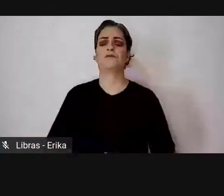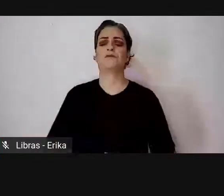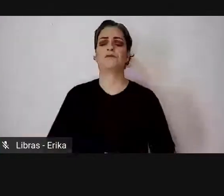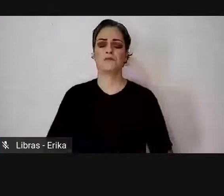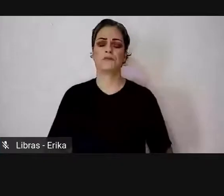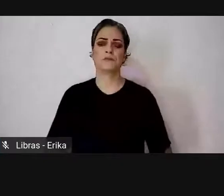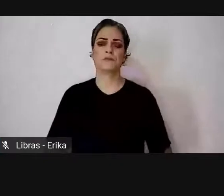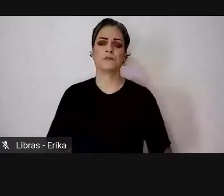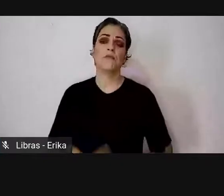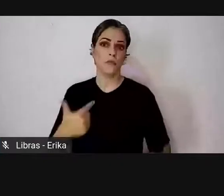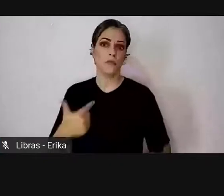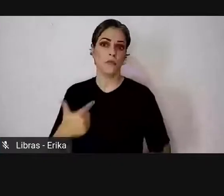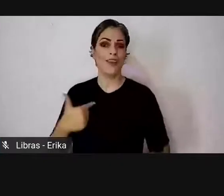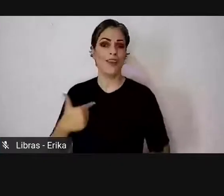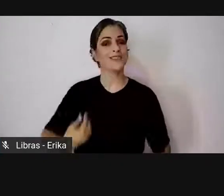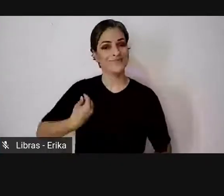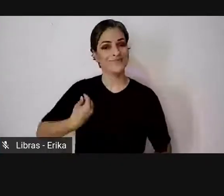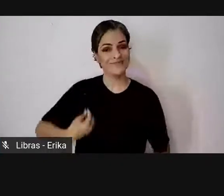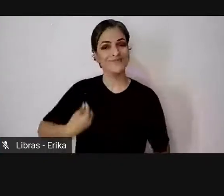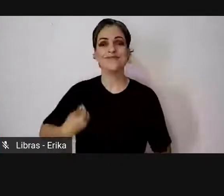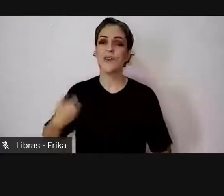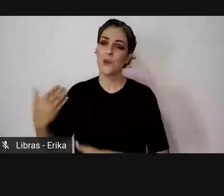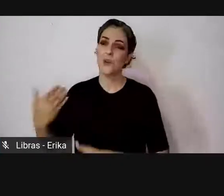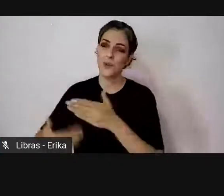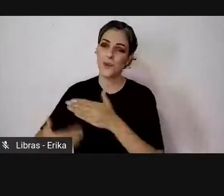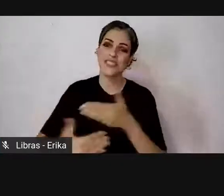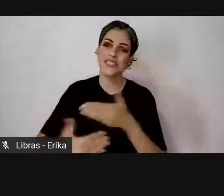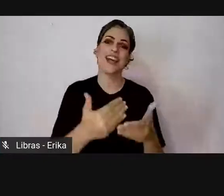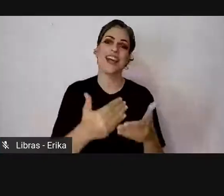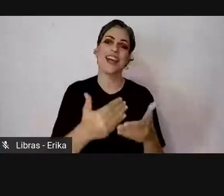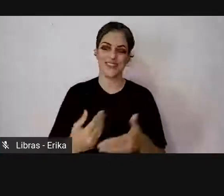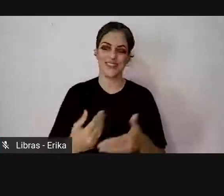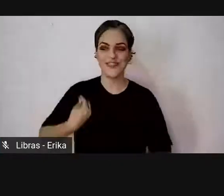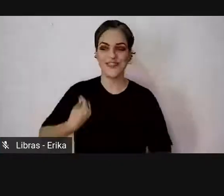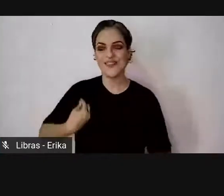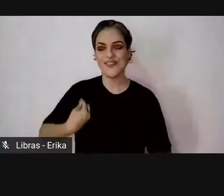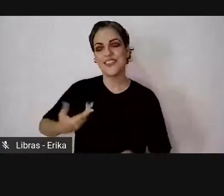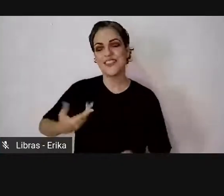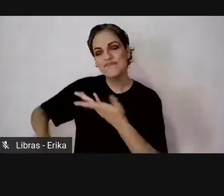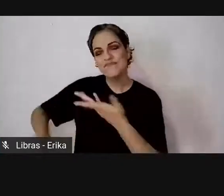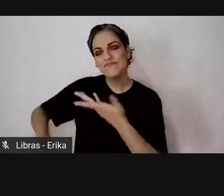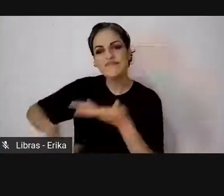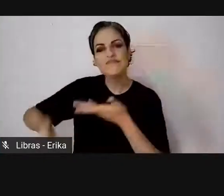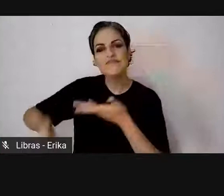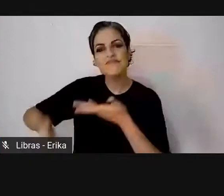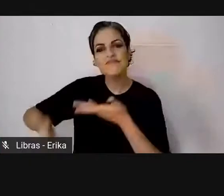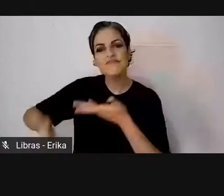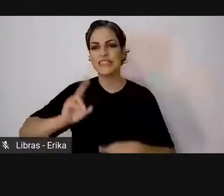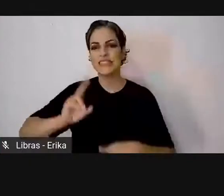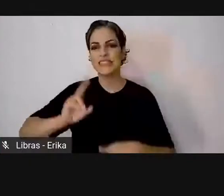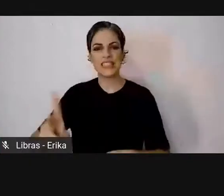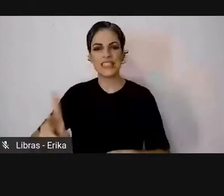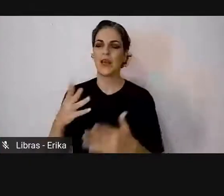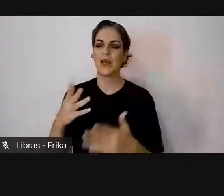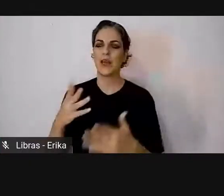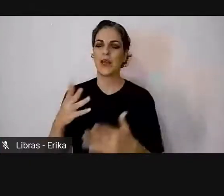de todo esse processo, de todas essas negociações com a bancada feminina, das negociações com Michel Temer inicialmente, depois